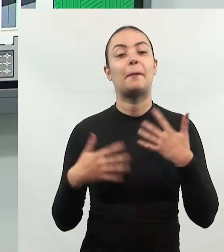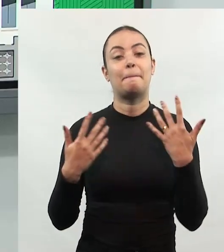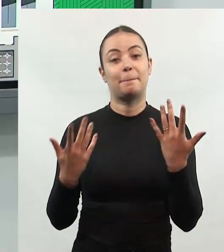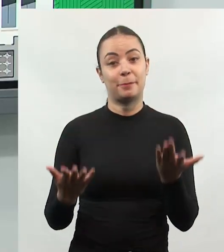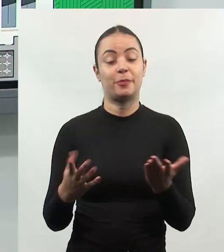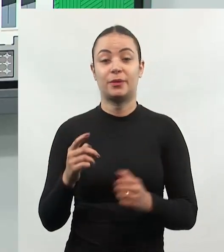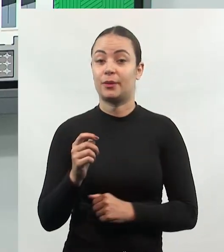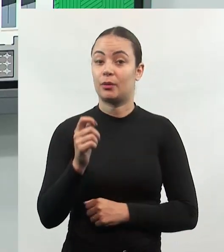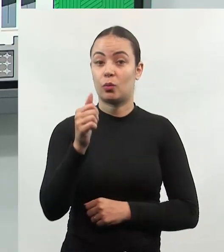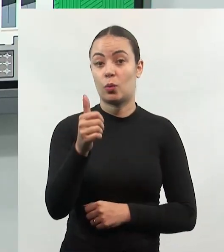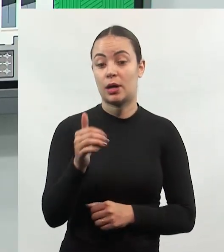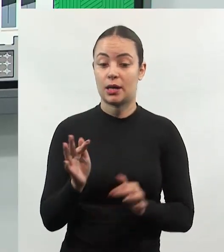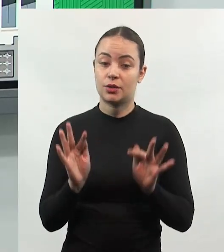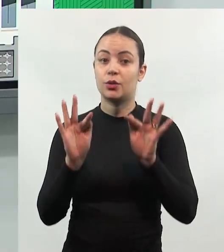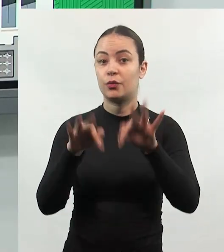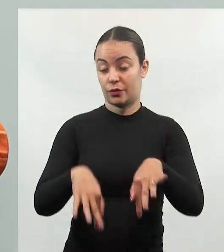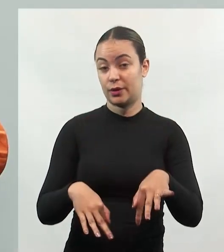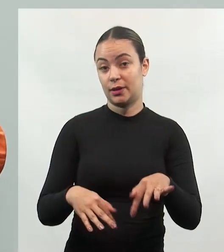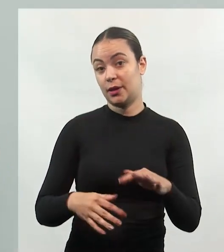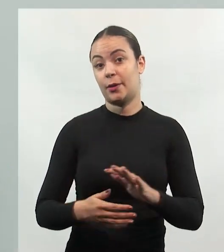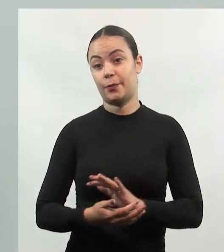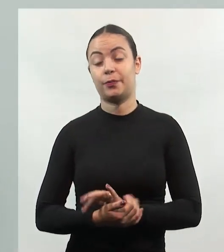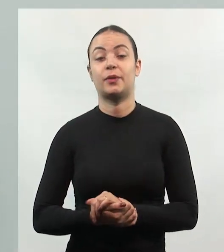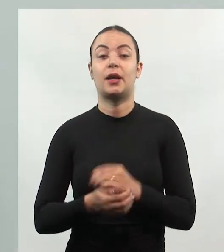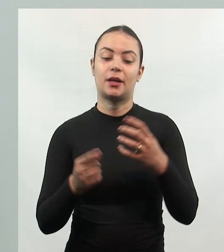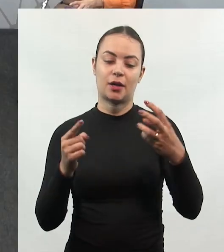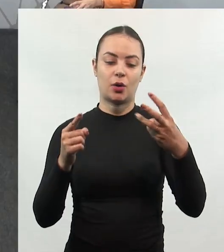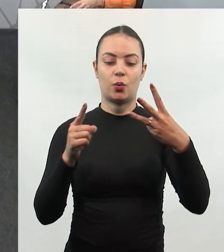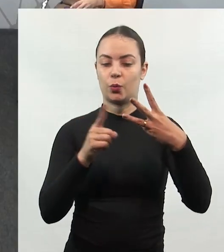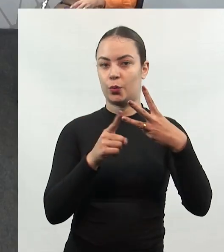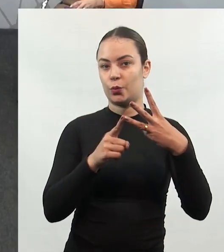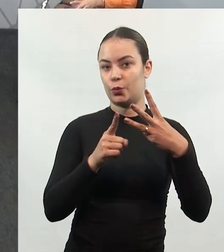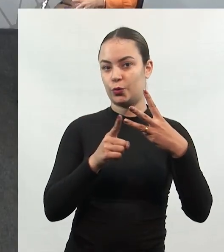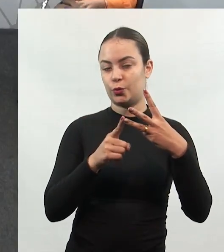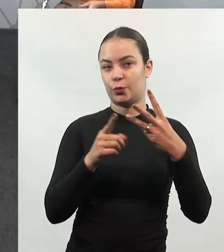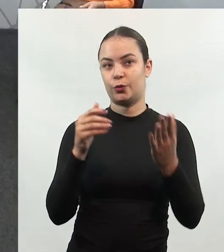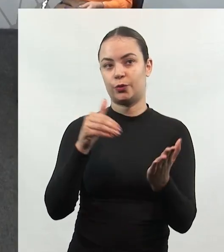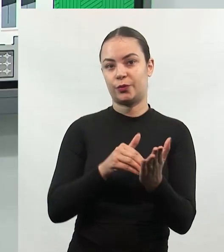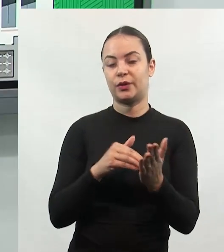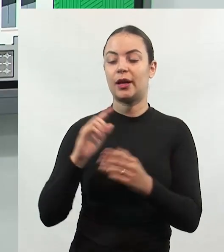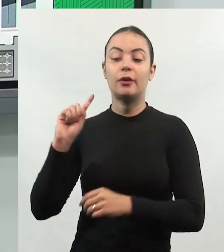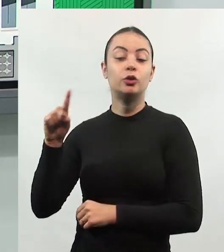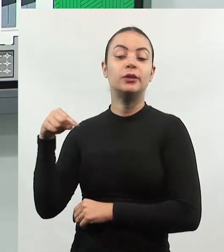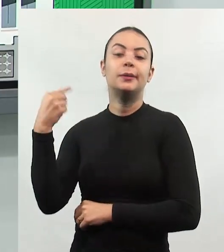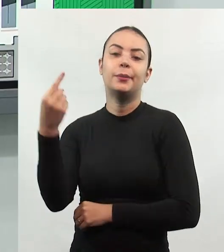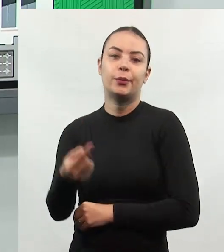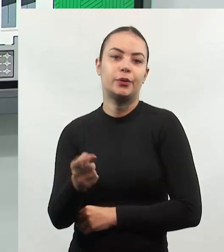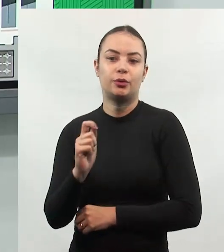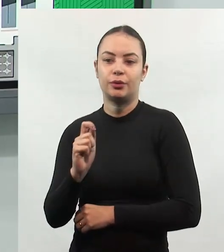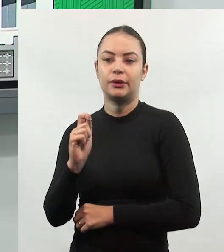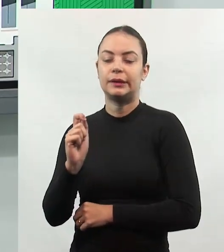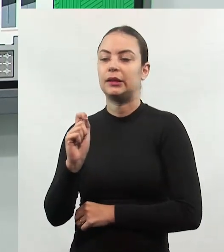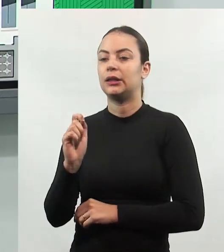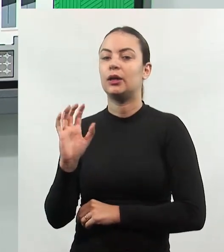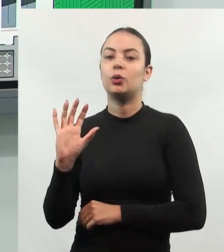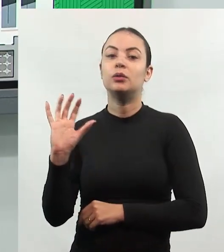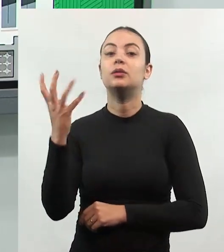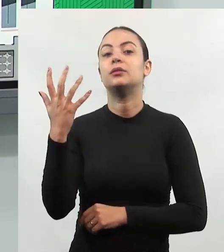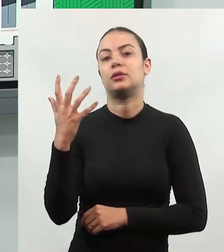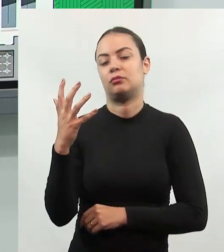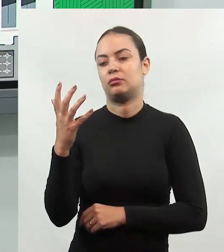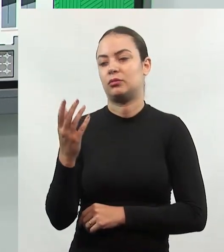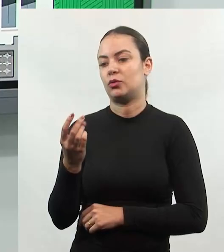nos assistindo, eu acho que é a Vera que foi diretora. Tem a Vera Lima aqui, que ela falou que estudou em 1987 a